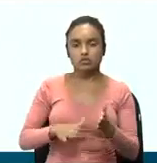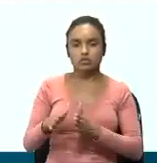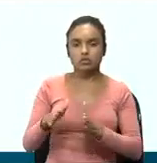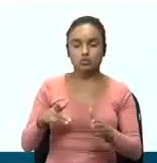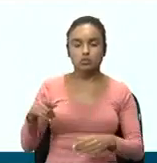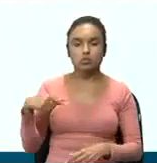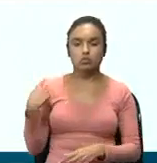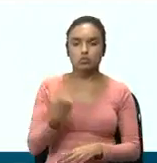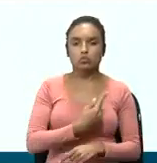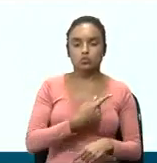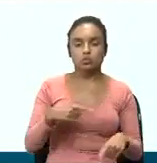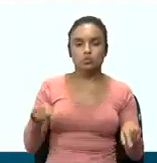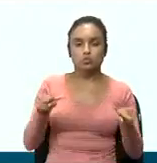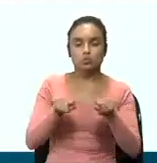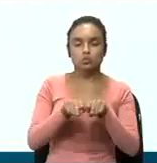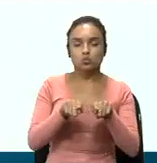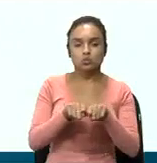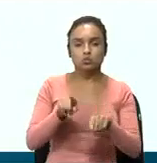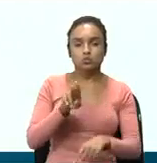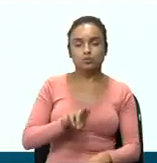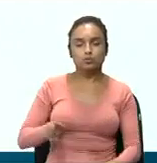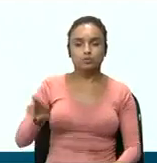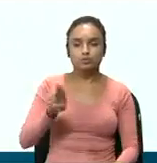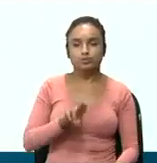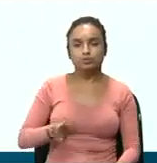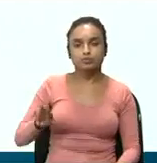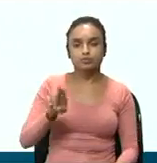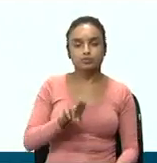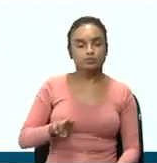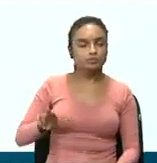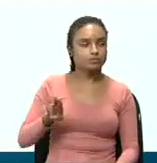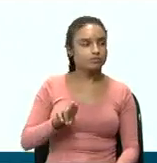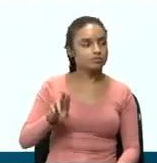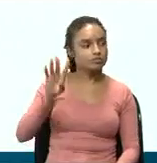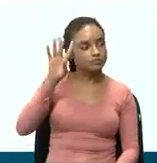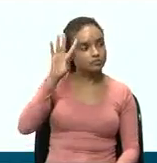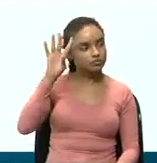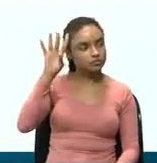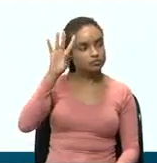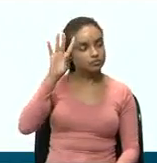também vamos utilizar o teorema,